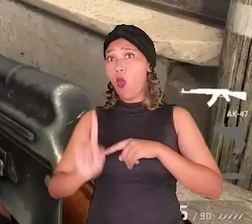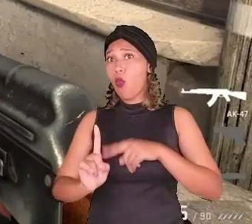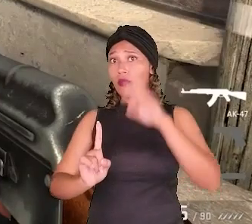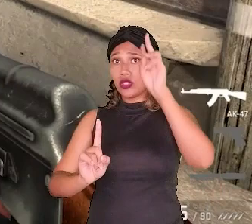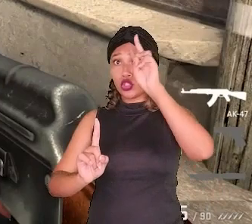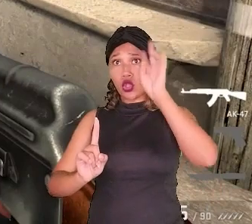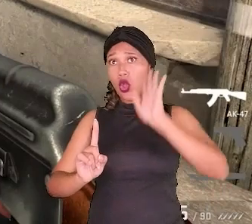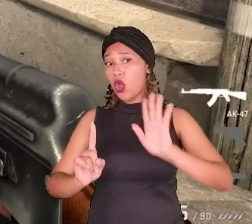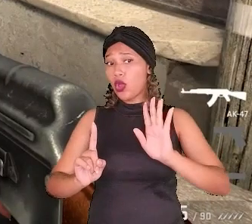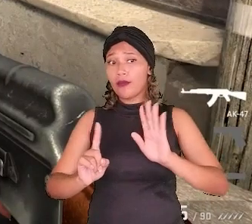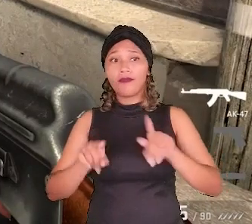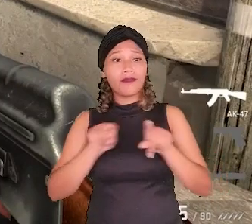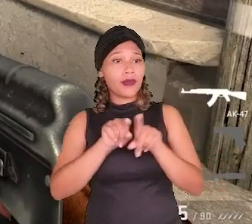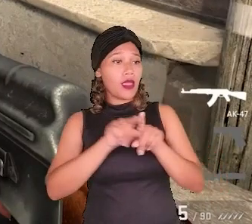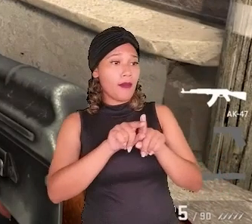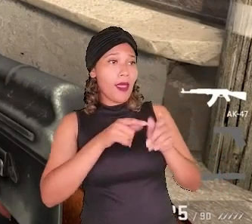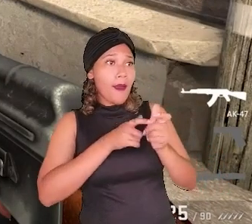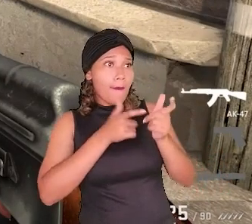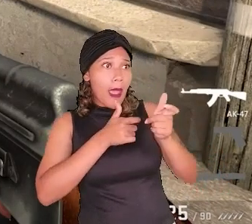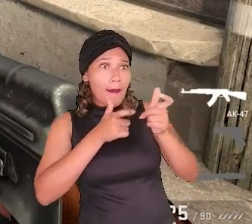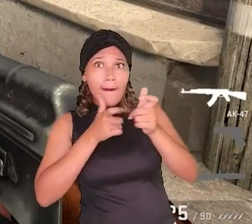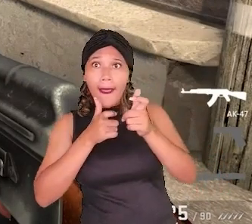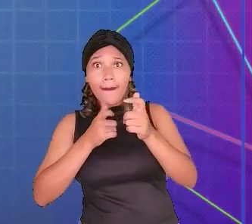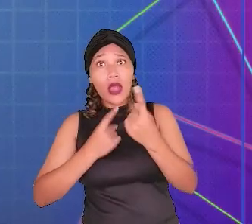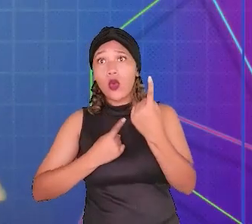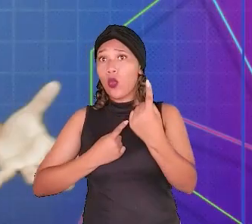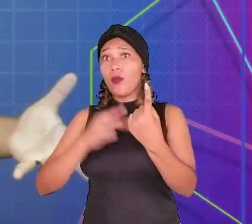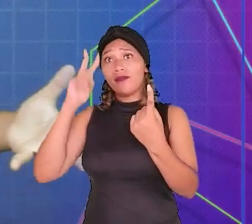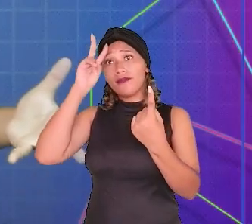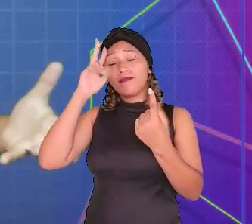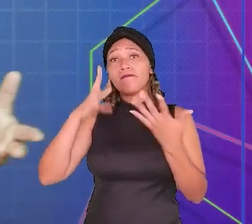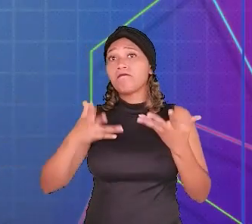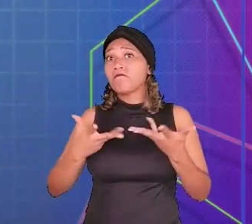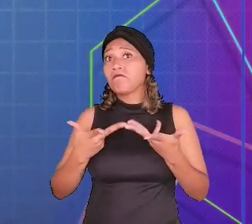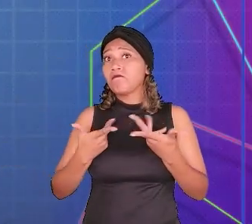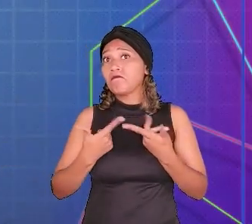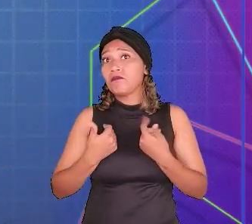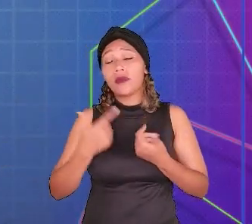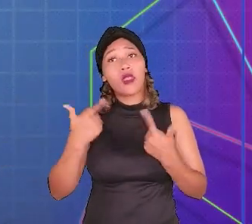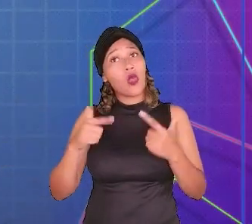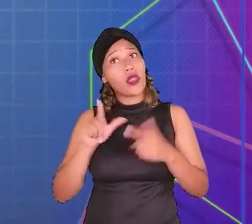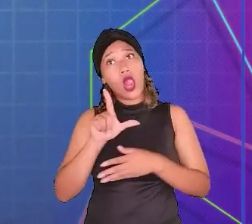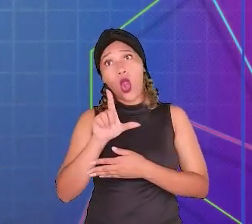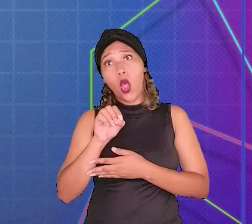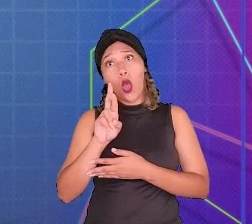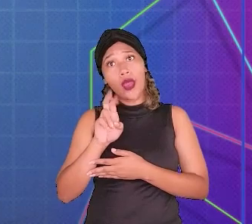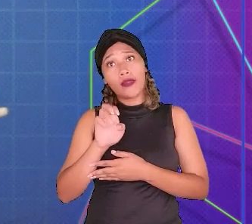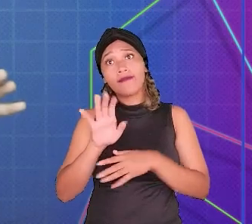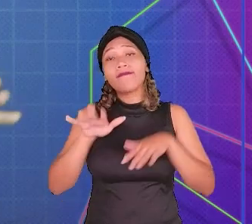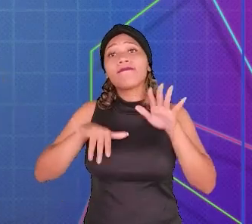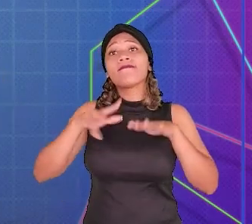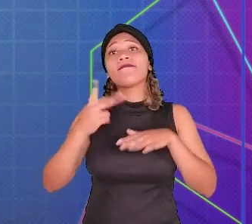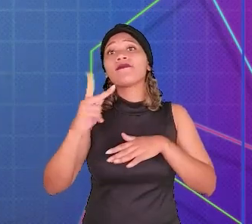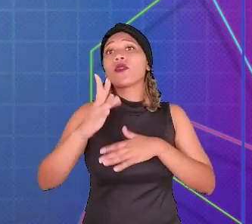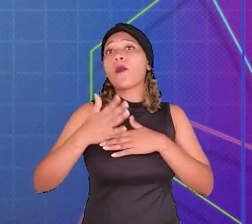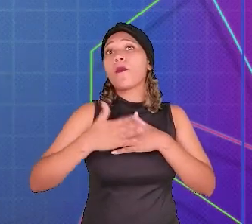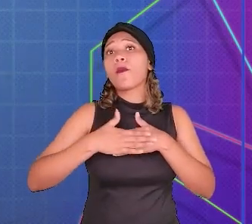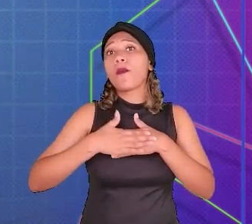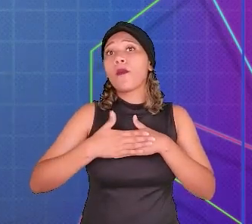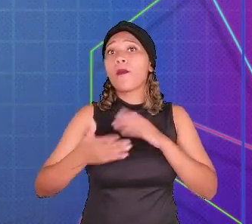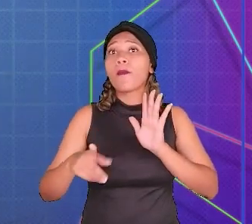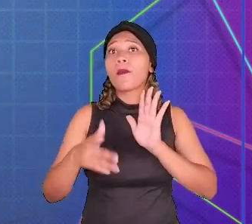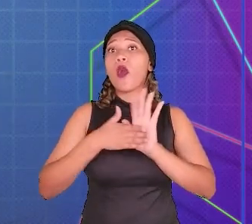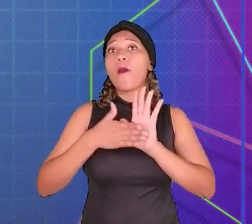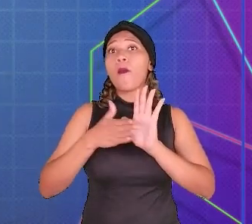somente. Counter-Strike é só sobre tiroteio, por exemplo. E são jogos excelentes que não têm lore. Tudo depende da sua